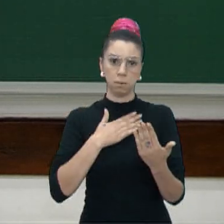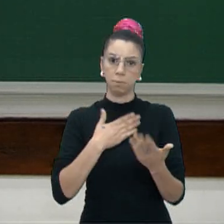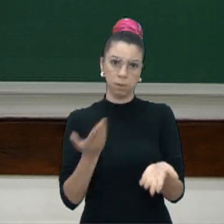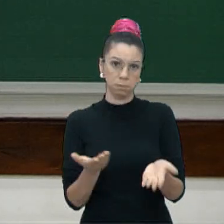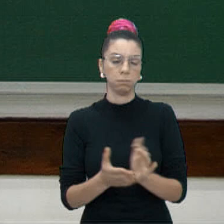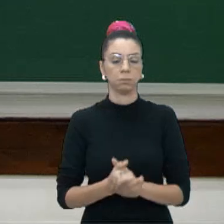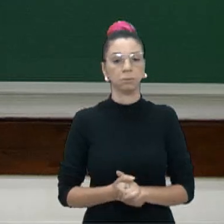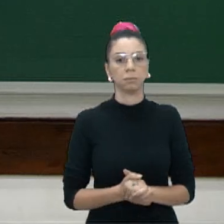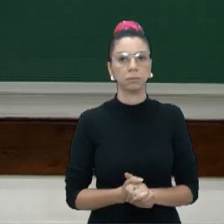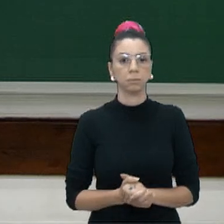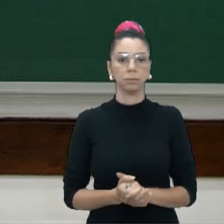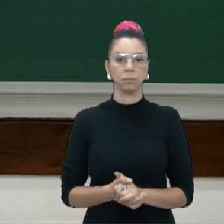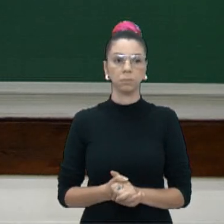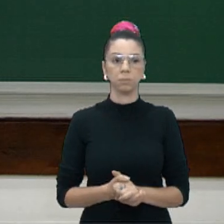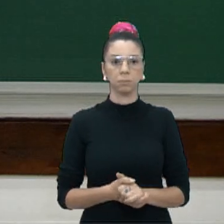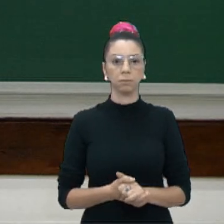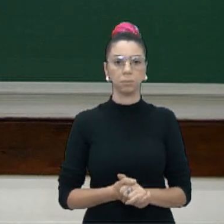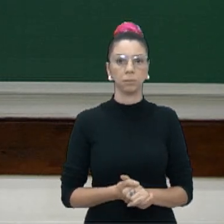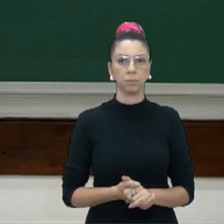Vamos verificar.